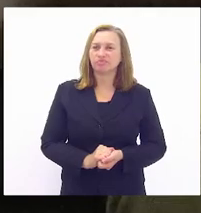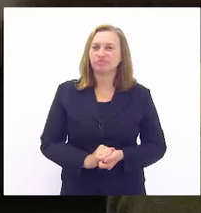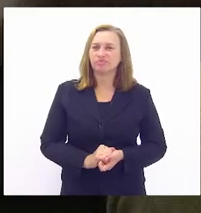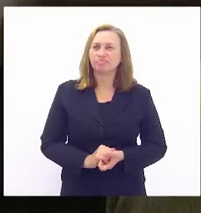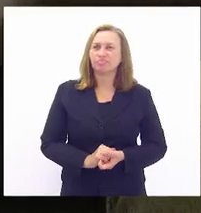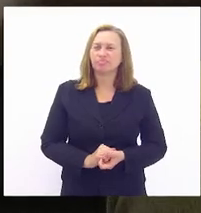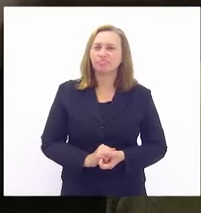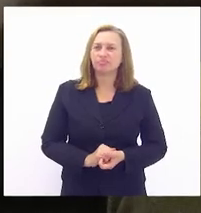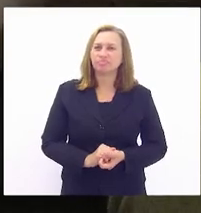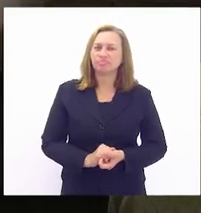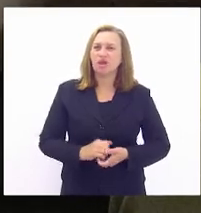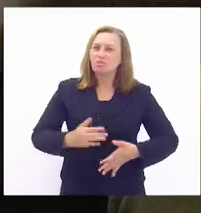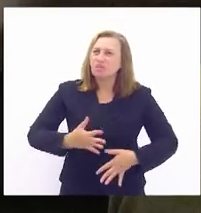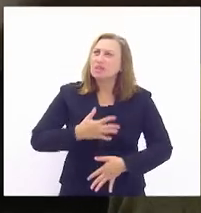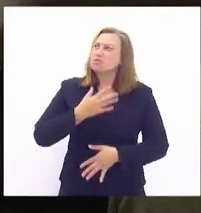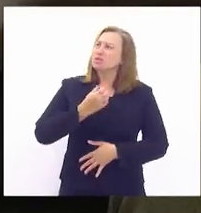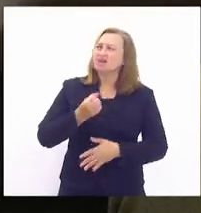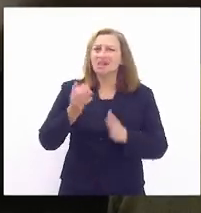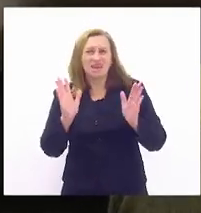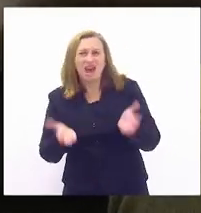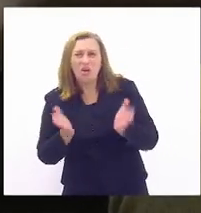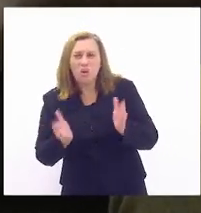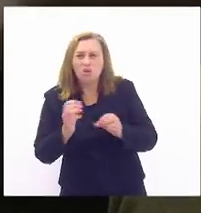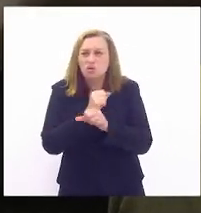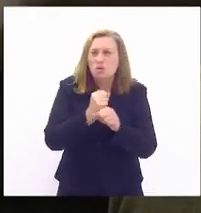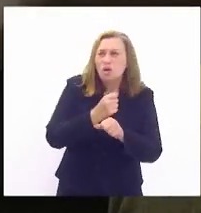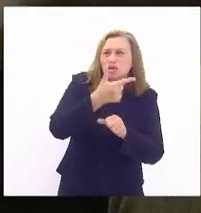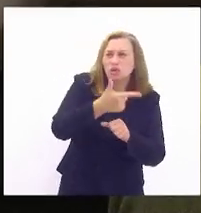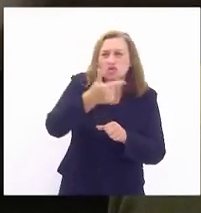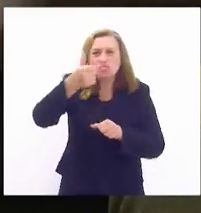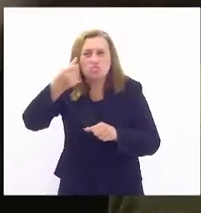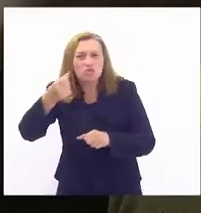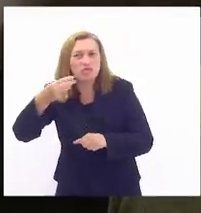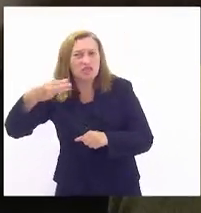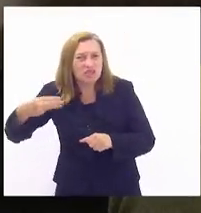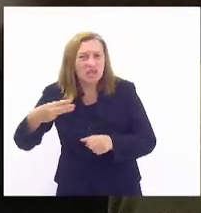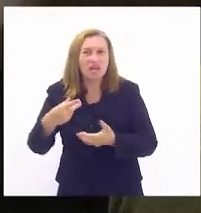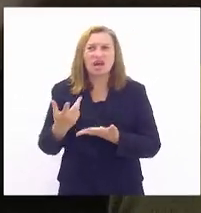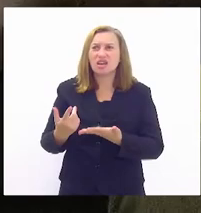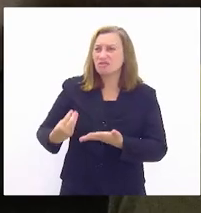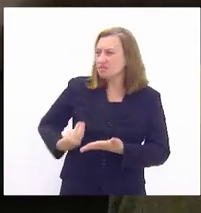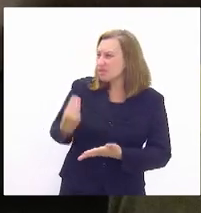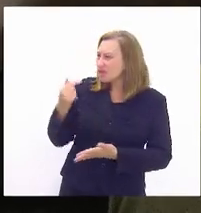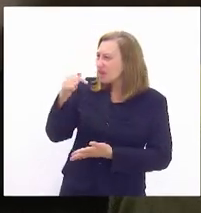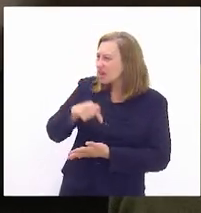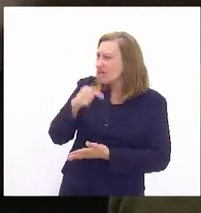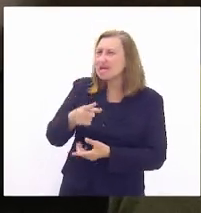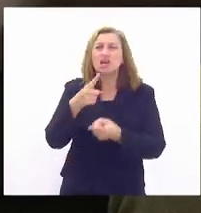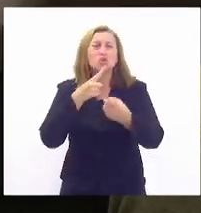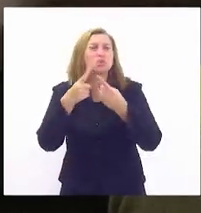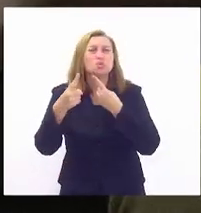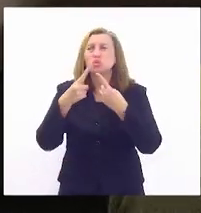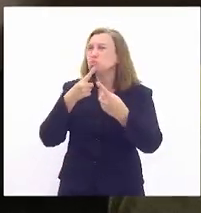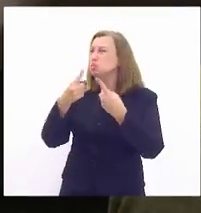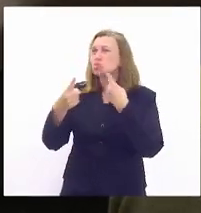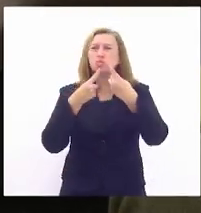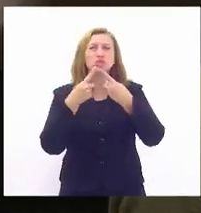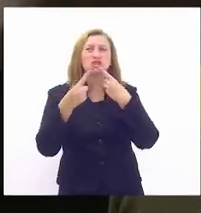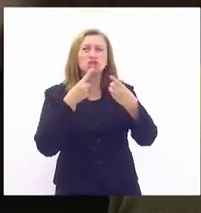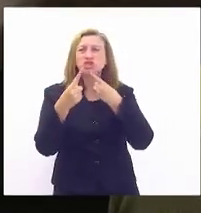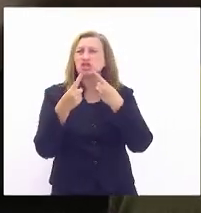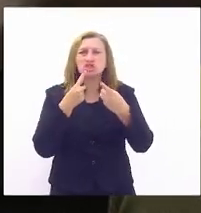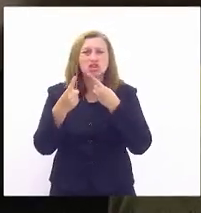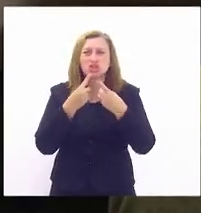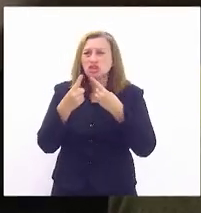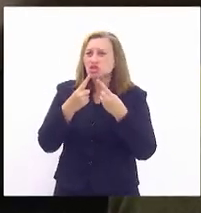E me surpreende que agora, no ano de 2023, a gente esteja aqui ainda debatendo esse direito